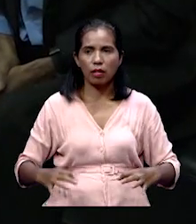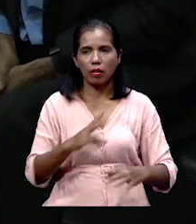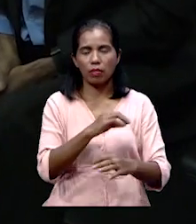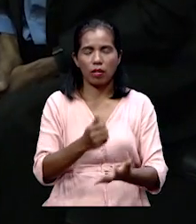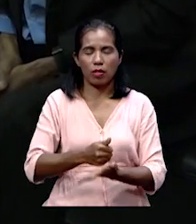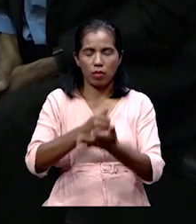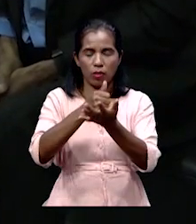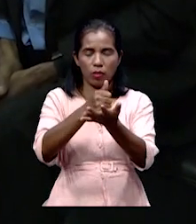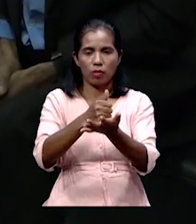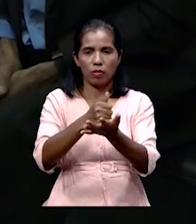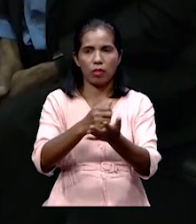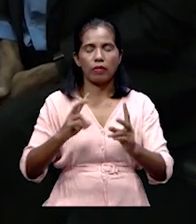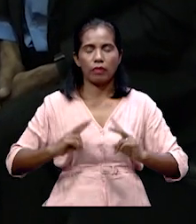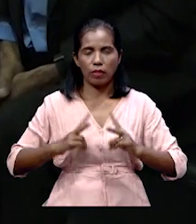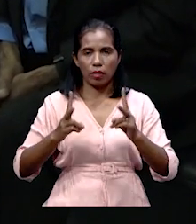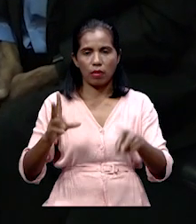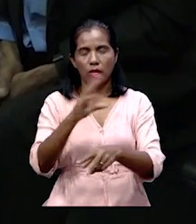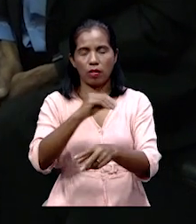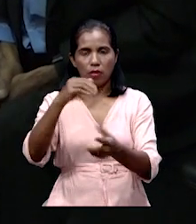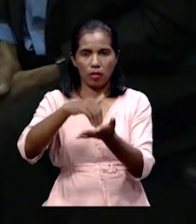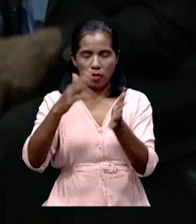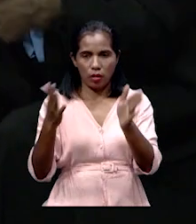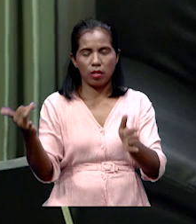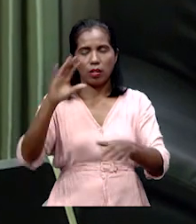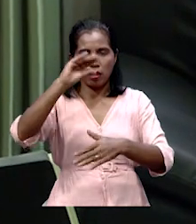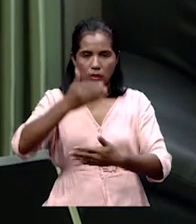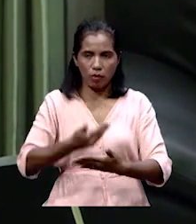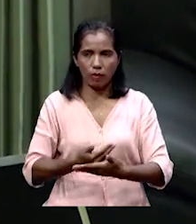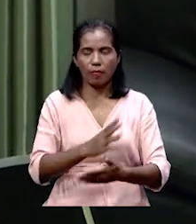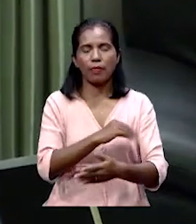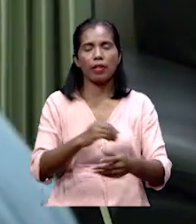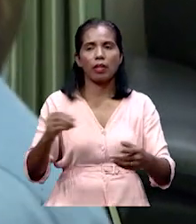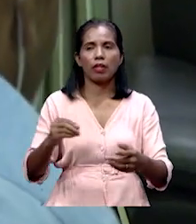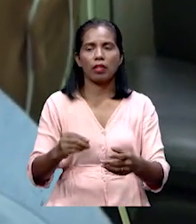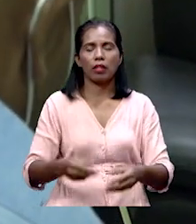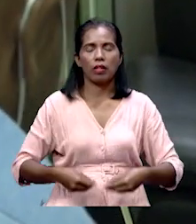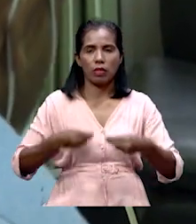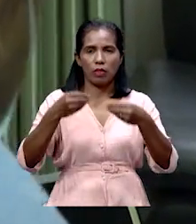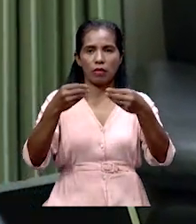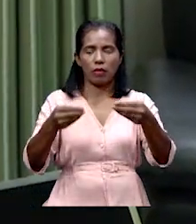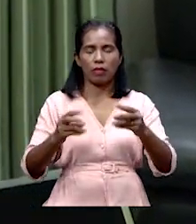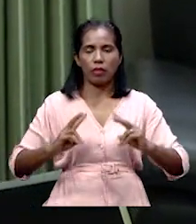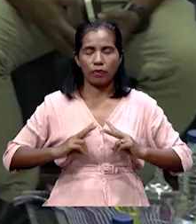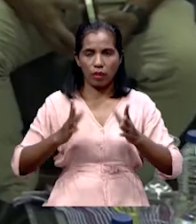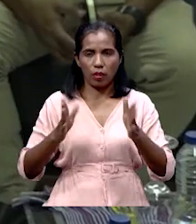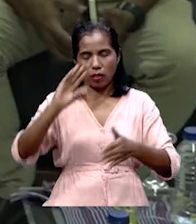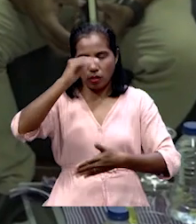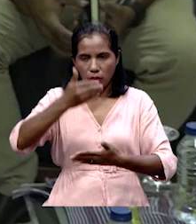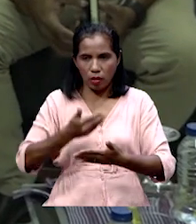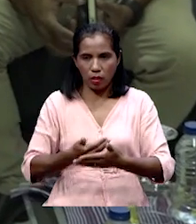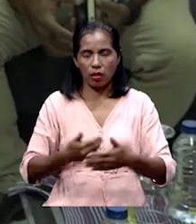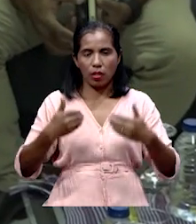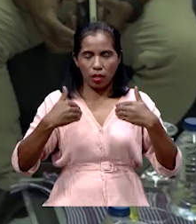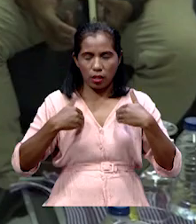bolsa estudo para veterano no mártir Sirianyuan. Mas bem, a bolsa estudo, né, se oferece date para veterano Sirianyuan, nebe mak